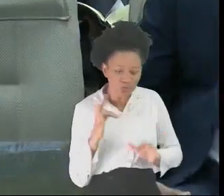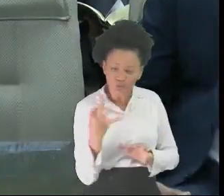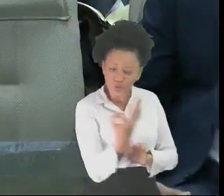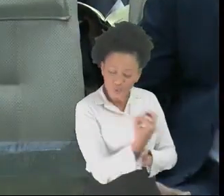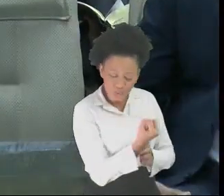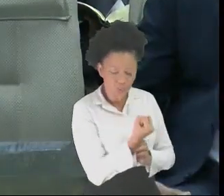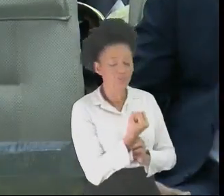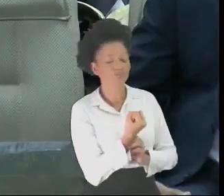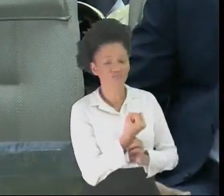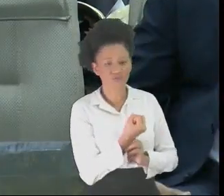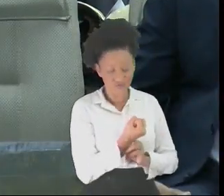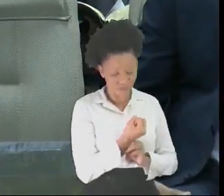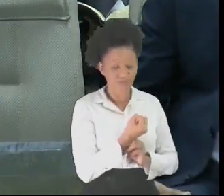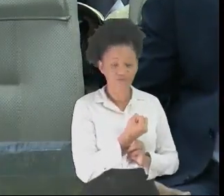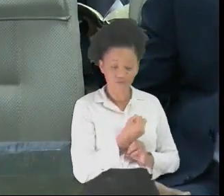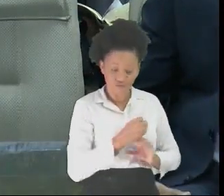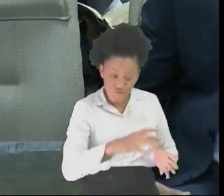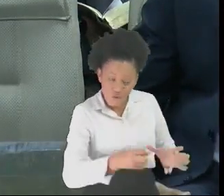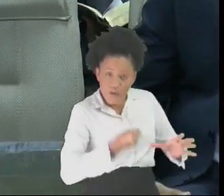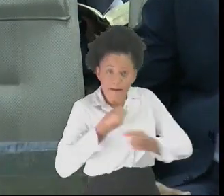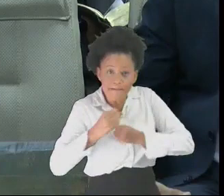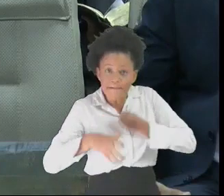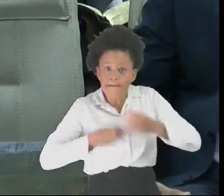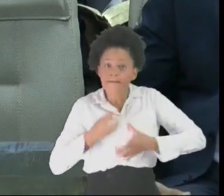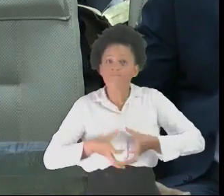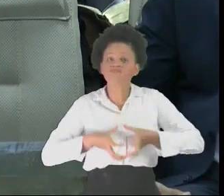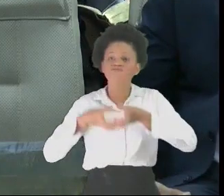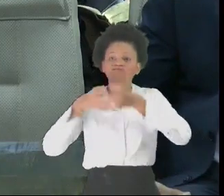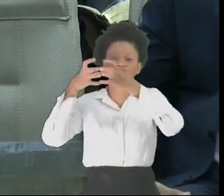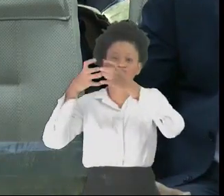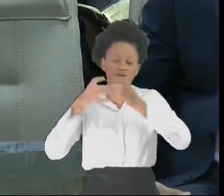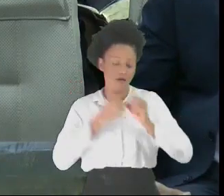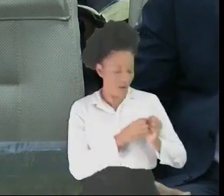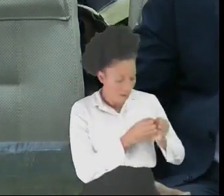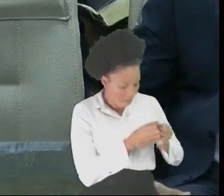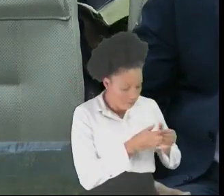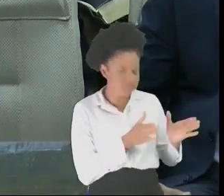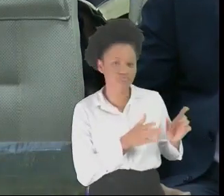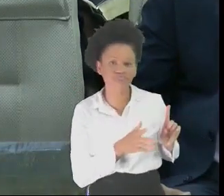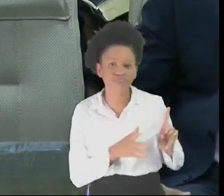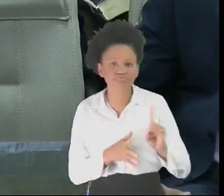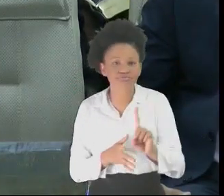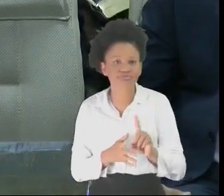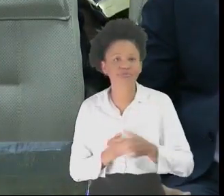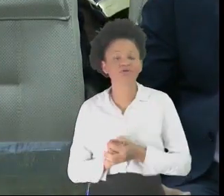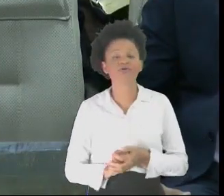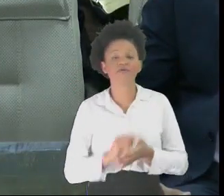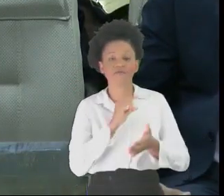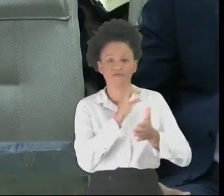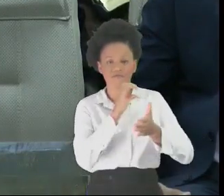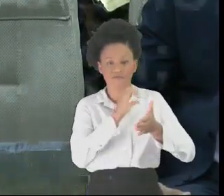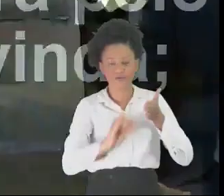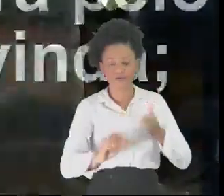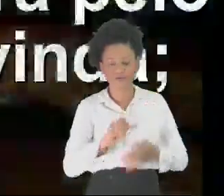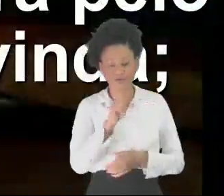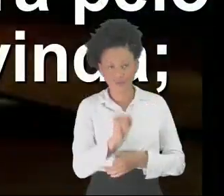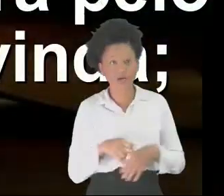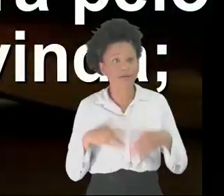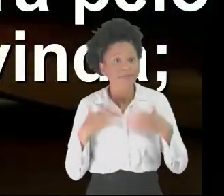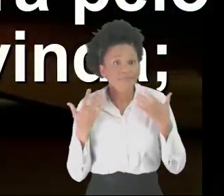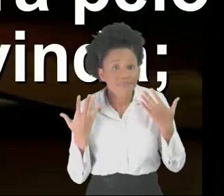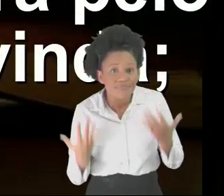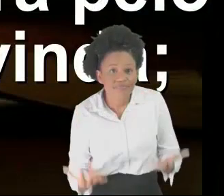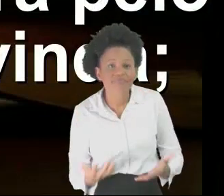diz? Versículo de número 9. Não, versículo 8. E então